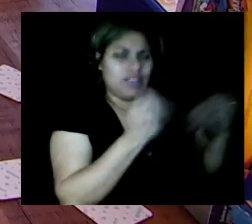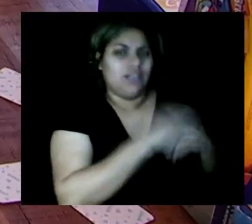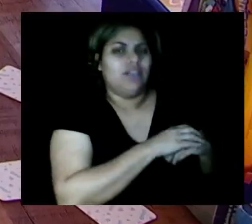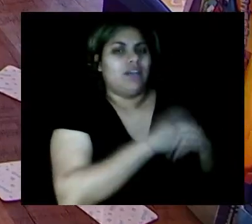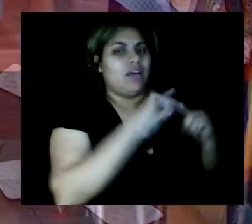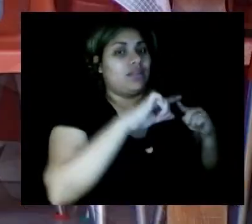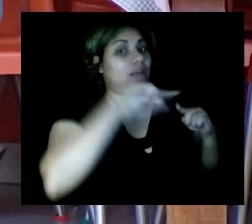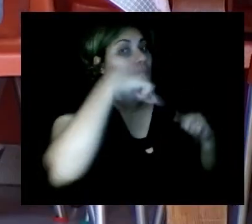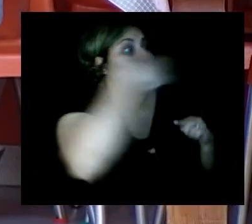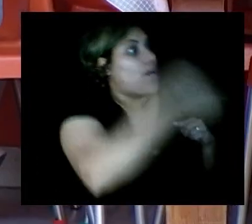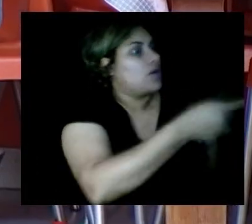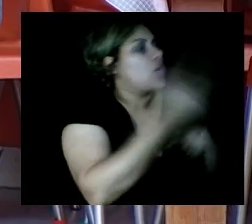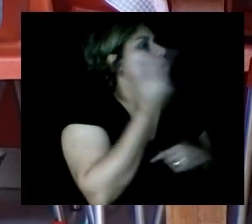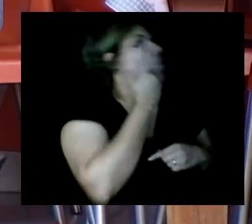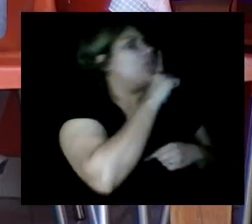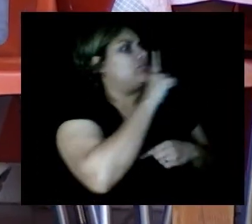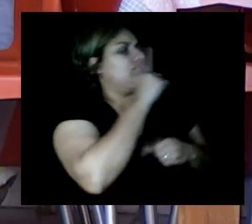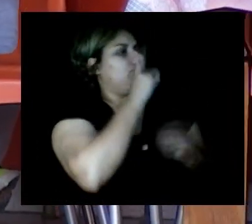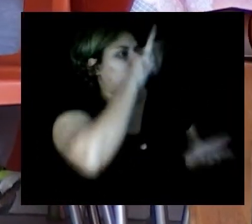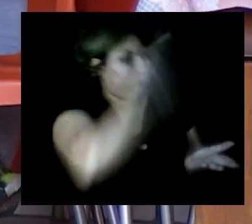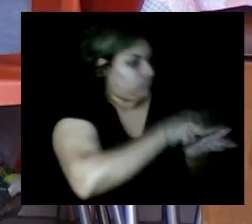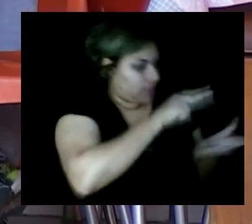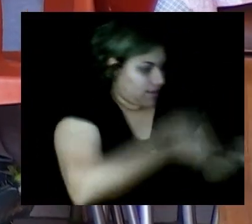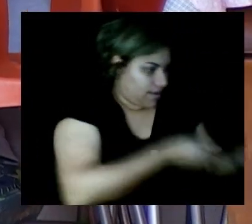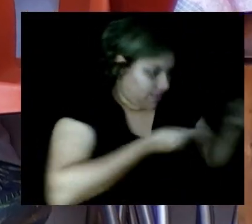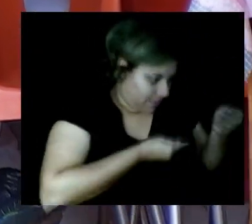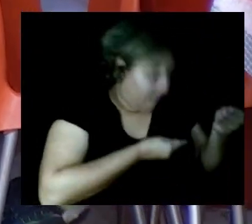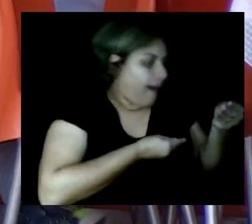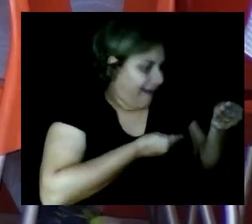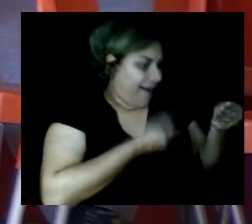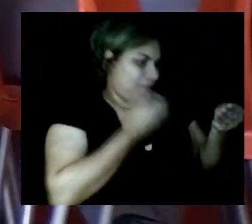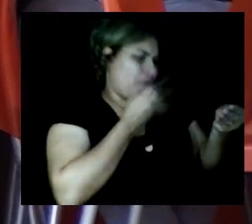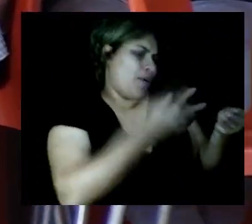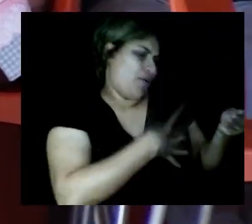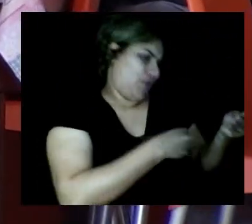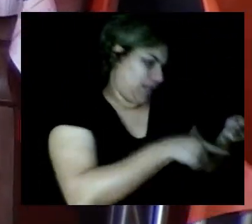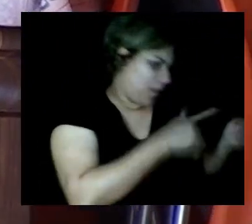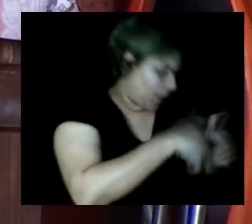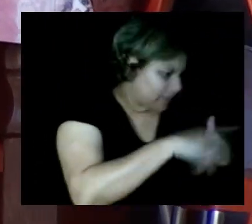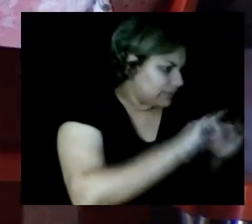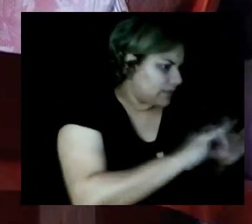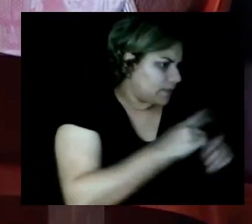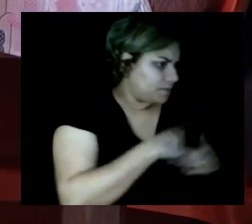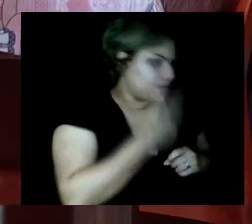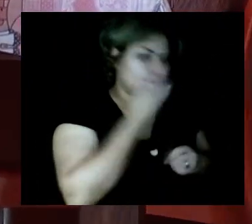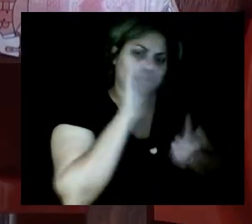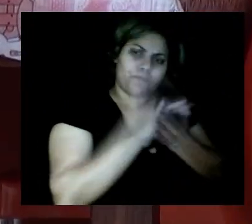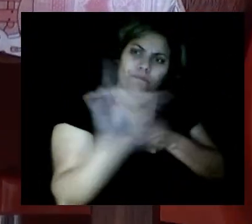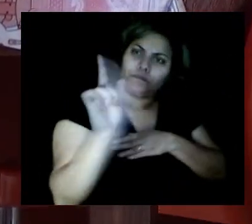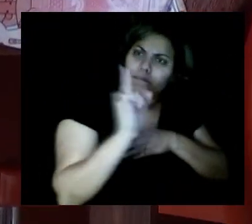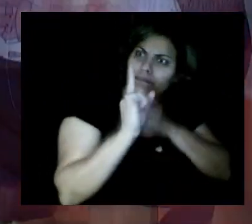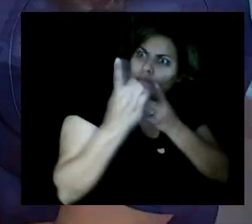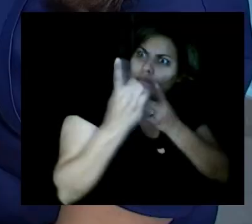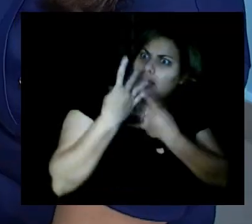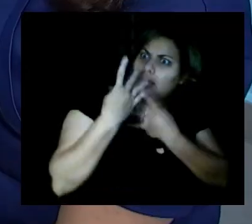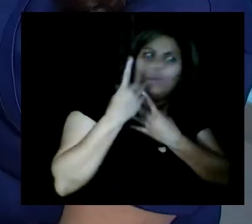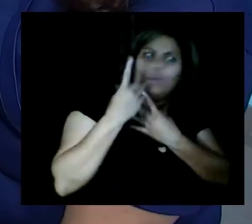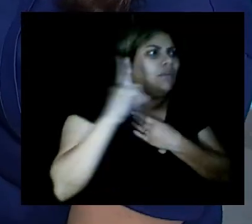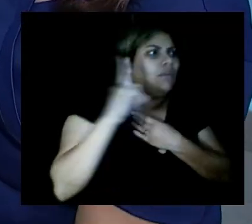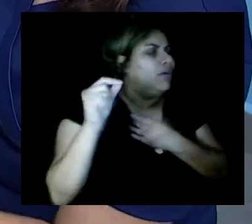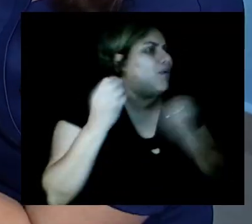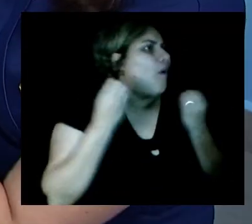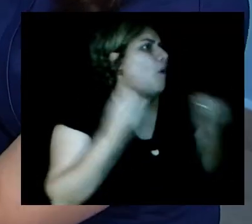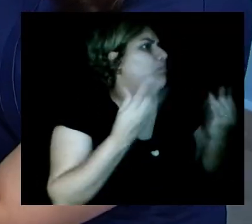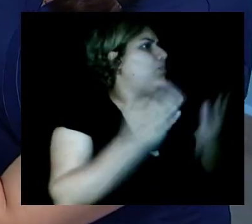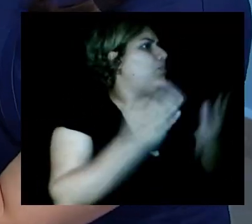o diagnóstico e perdem o marido. Isso é bem comum? É. Mais comum do que muita gente pensa. A gente